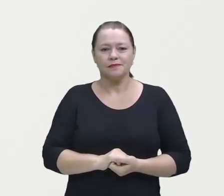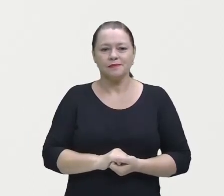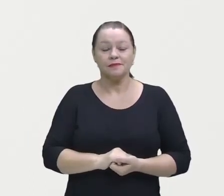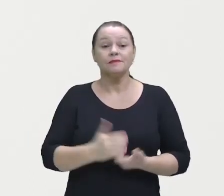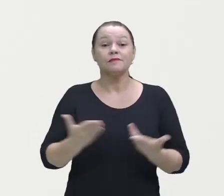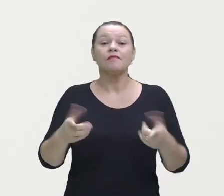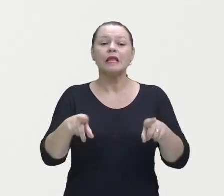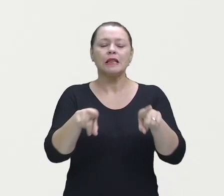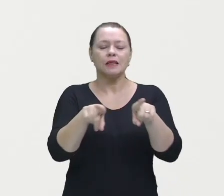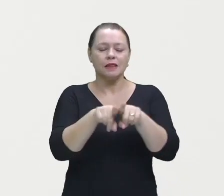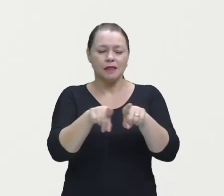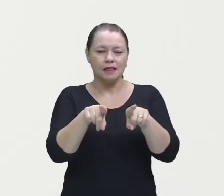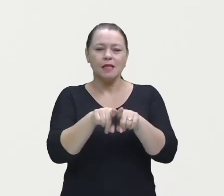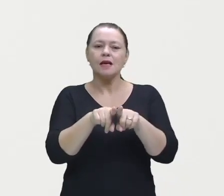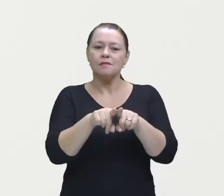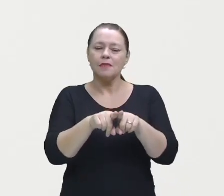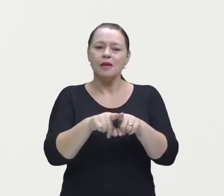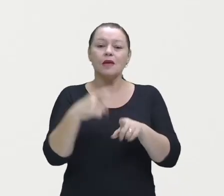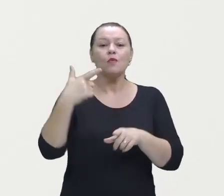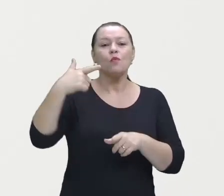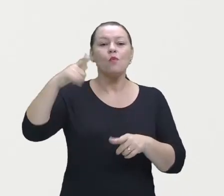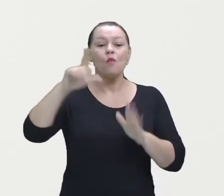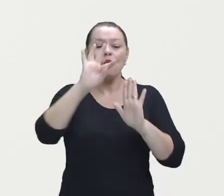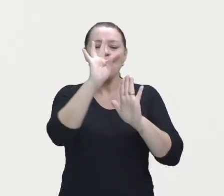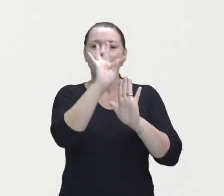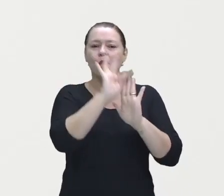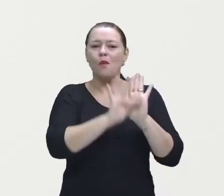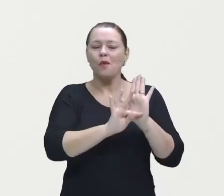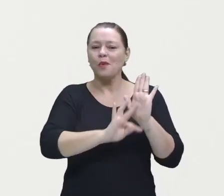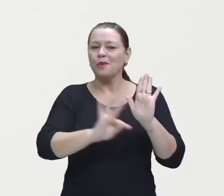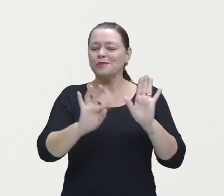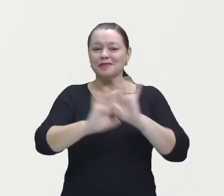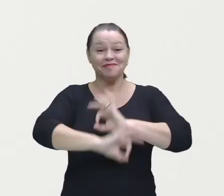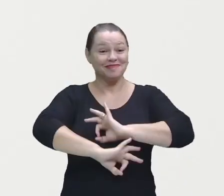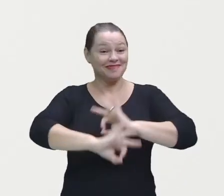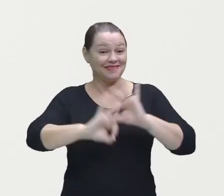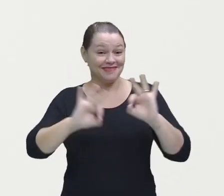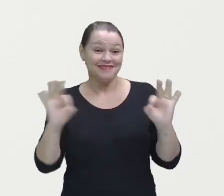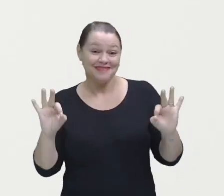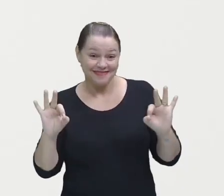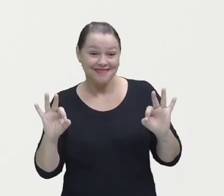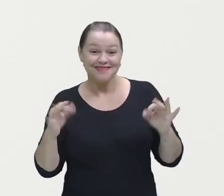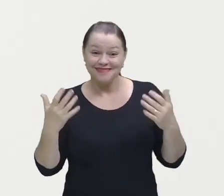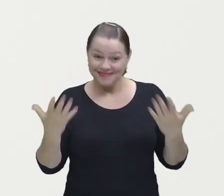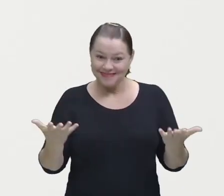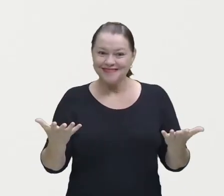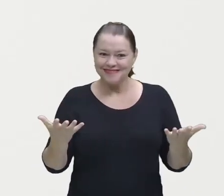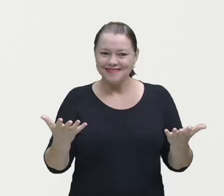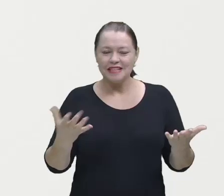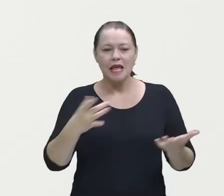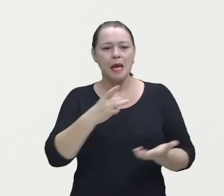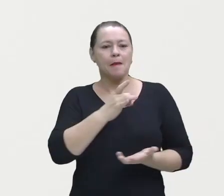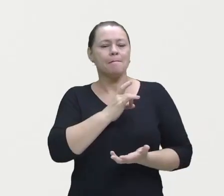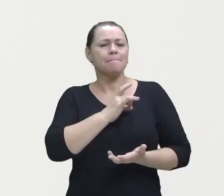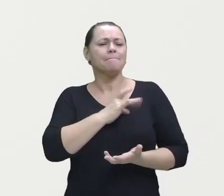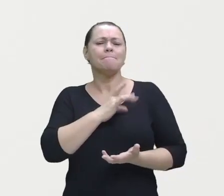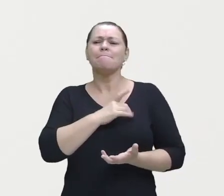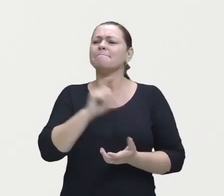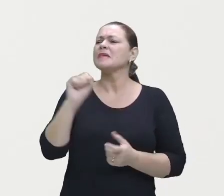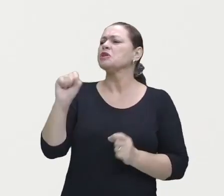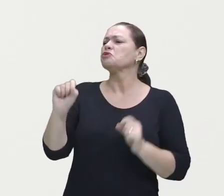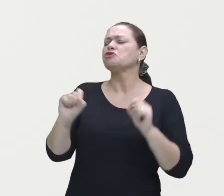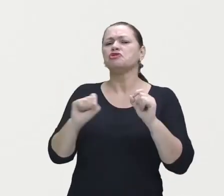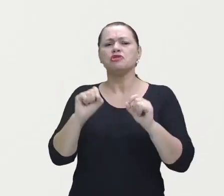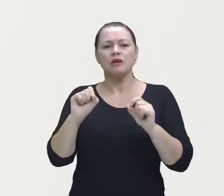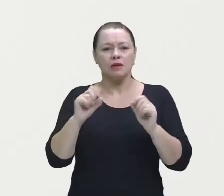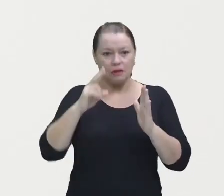Nós tivemos também esse texto super divertido. Medo de quê? Vamos